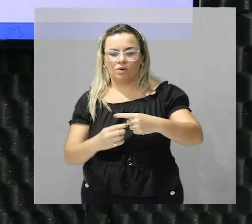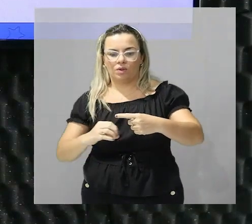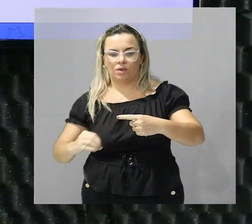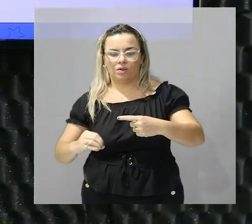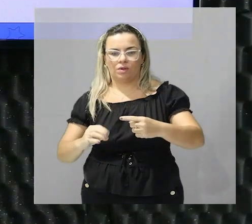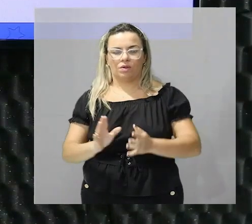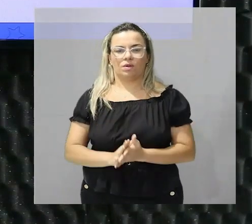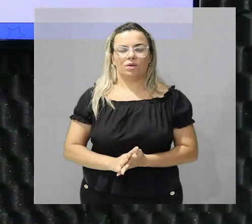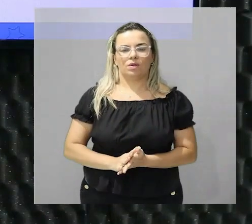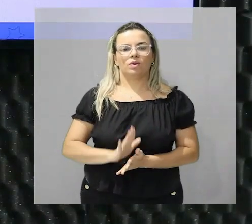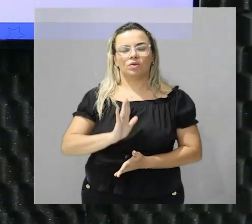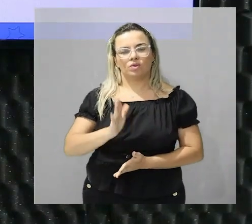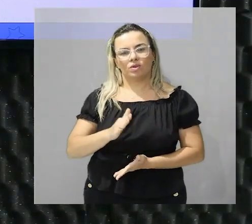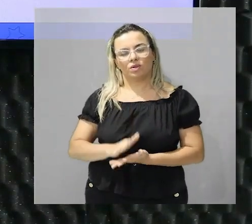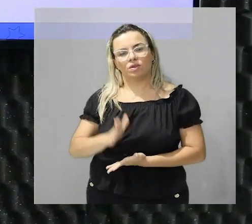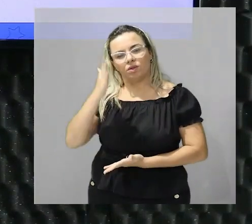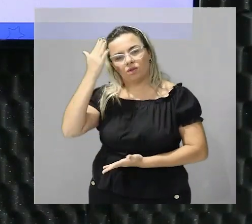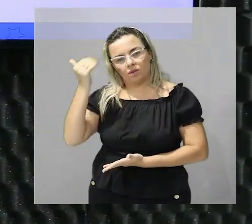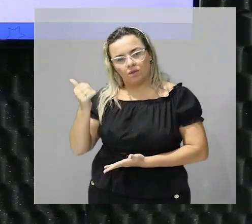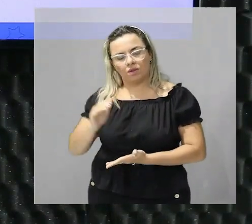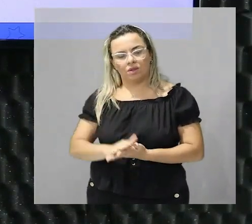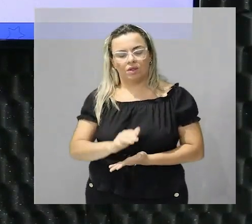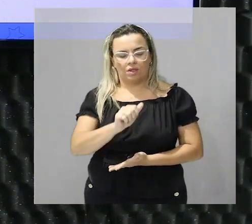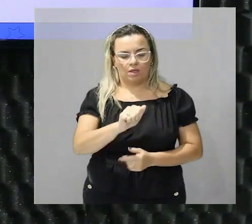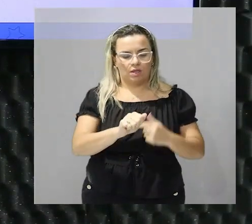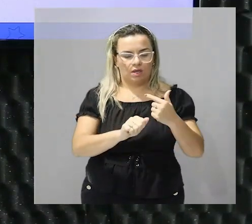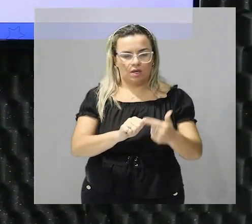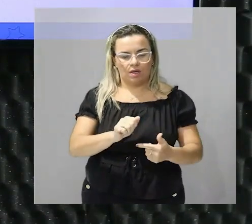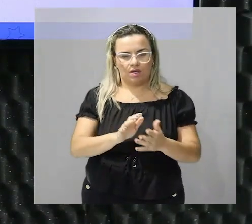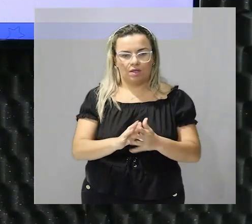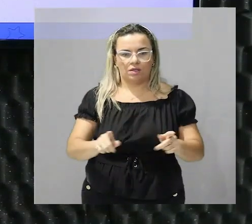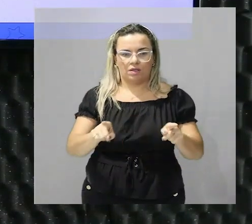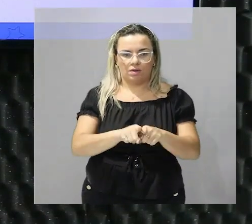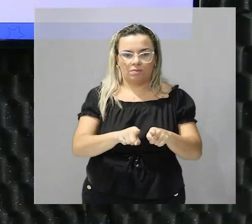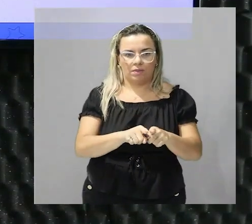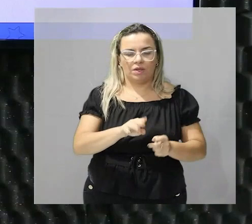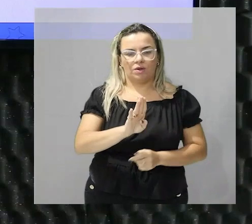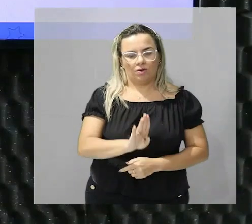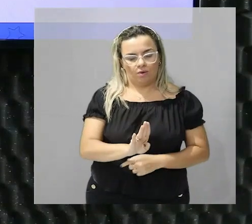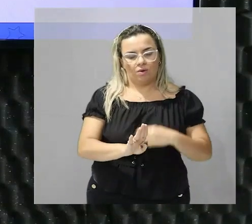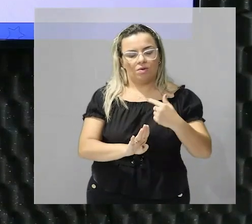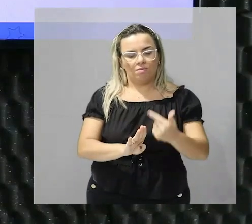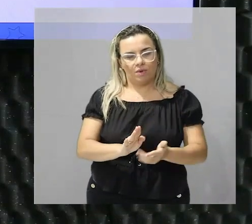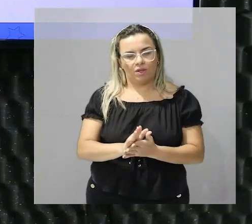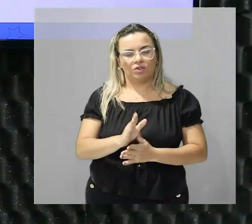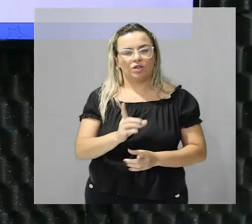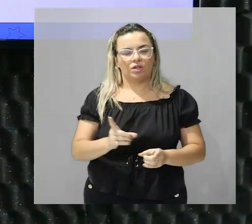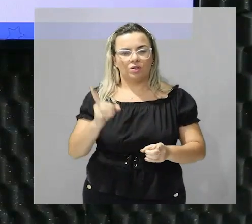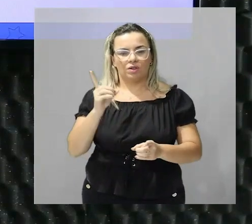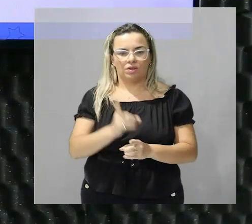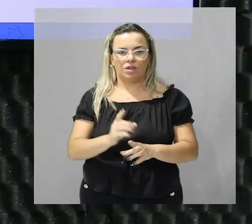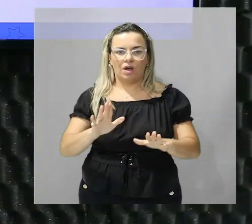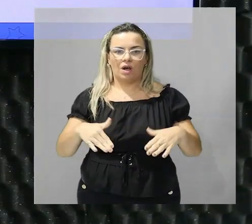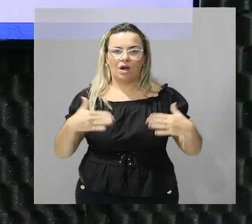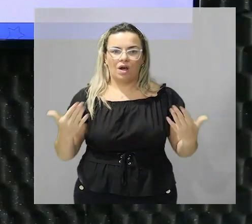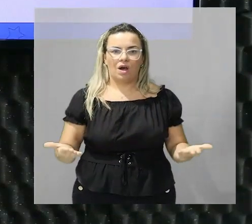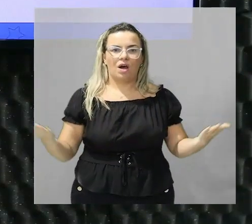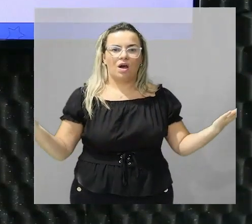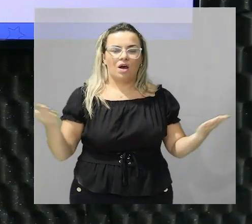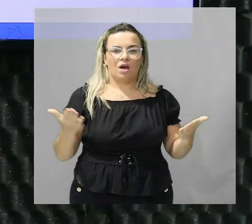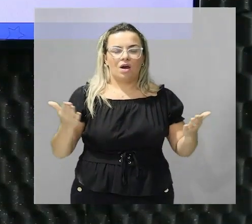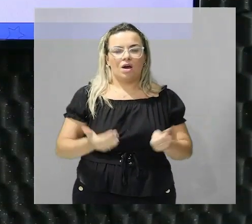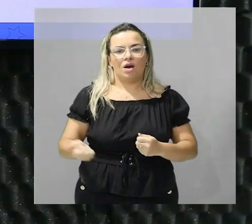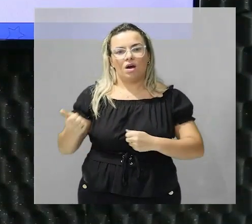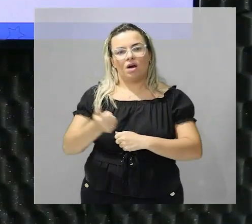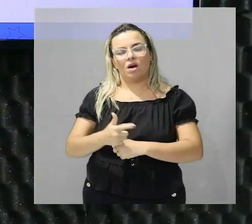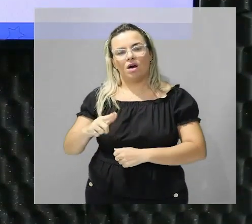Pronto. Já sei quem é A. Já sei também quem é o B. Agora, basta fazer a substituição dessas